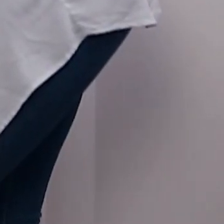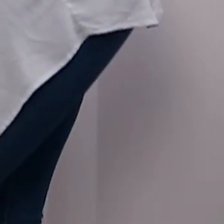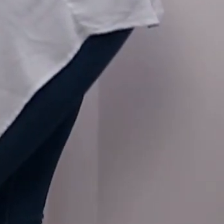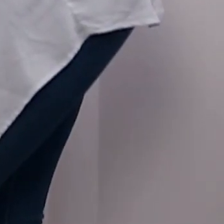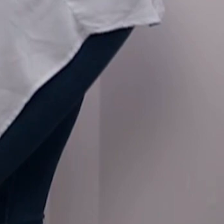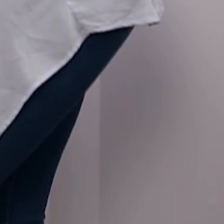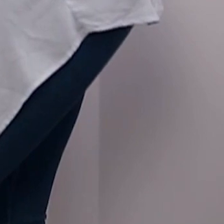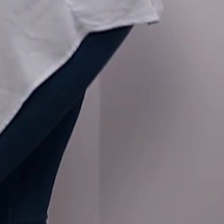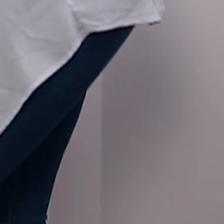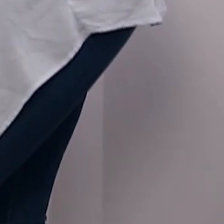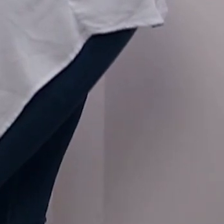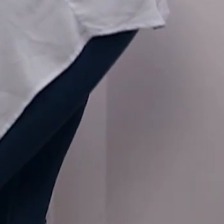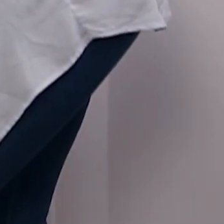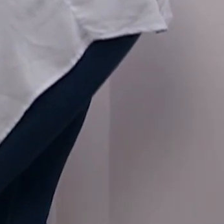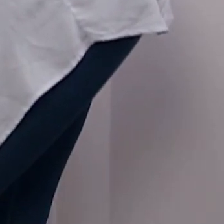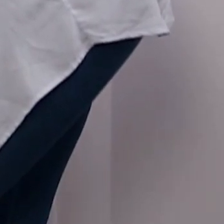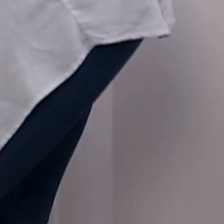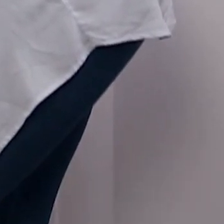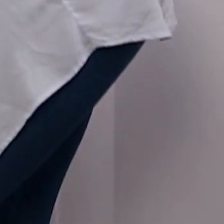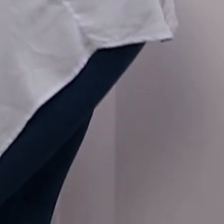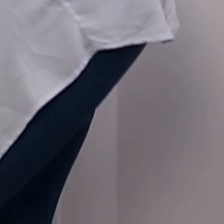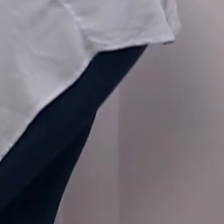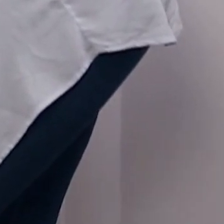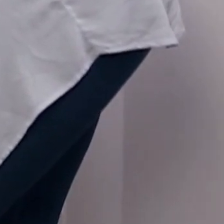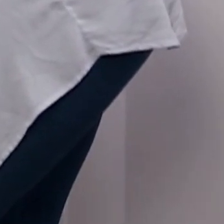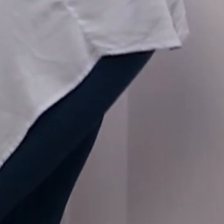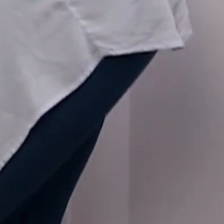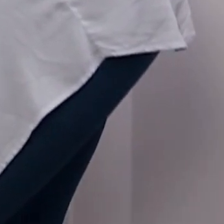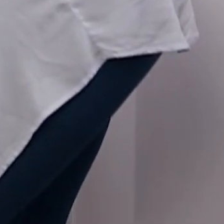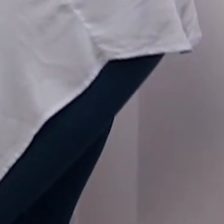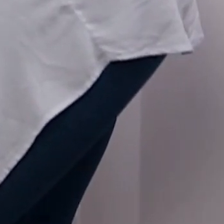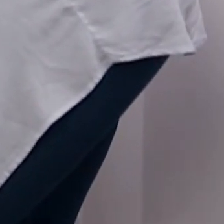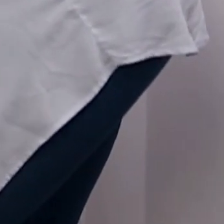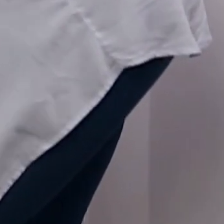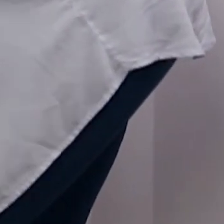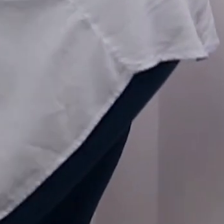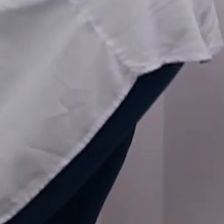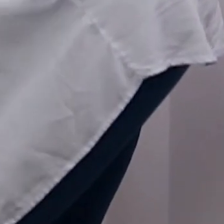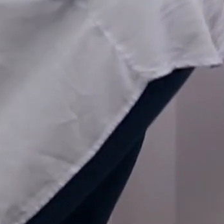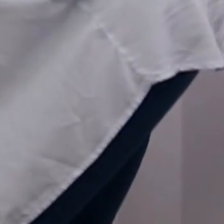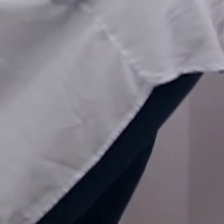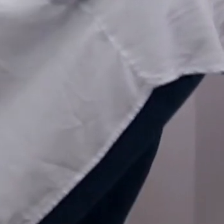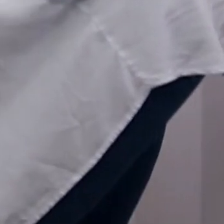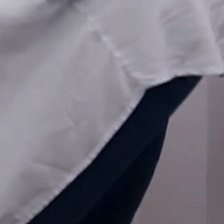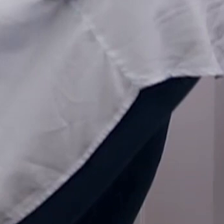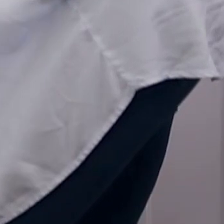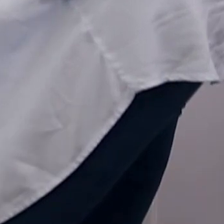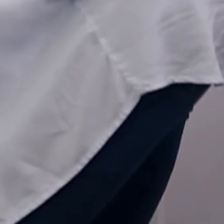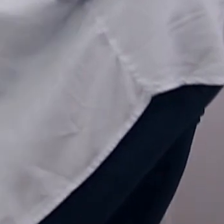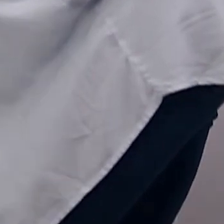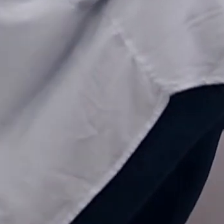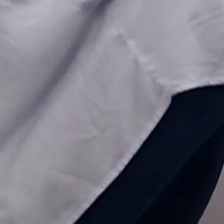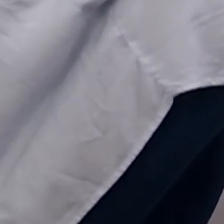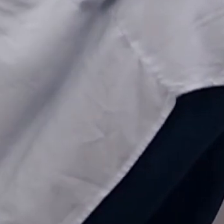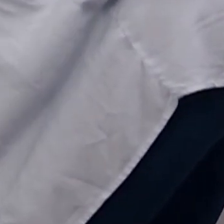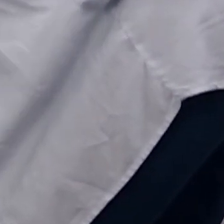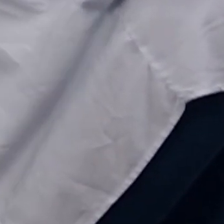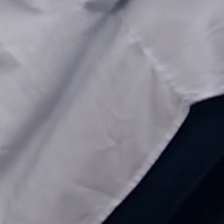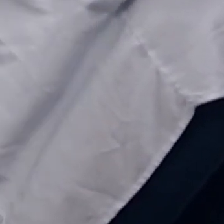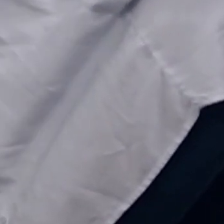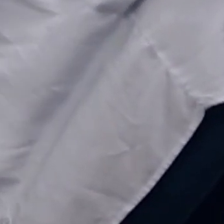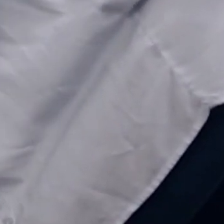minha parcela e continuo pagando a negociação junto ao plano. Mas é um ponto bastante